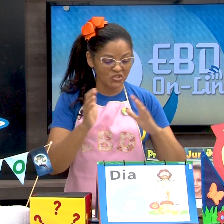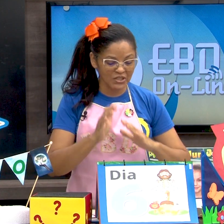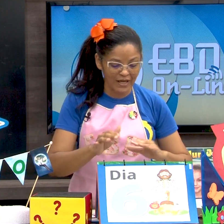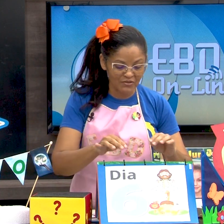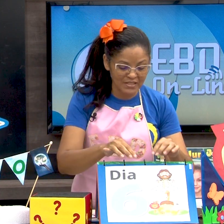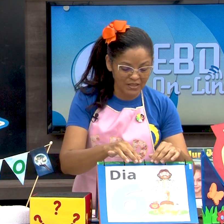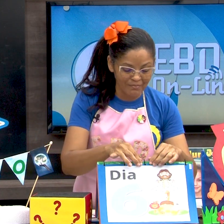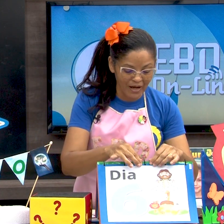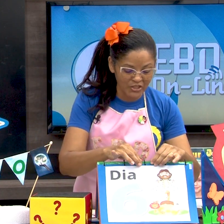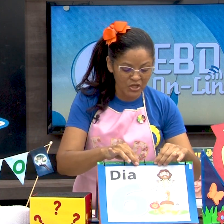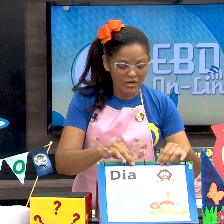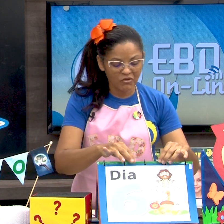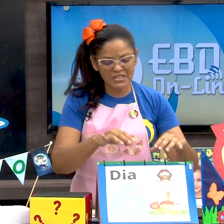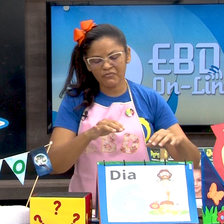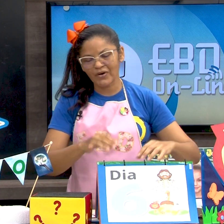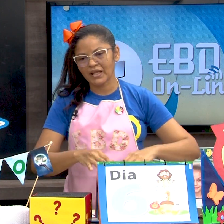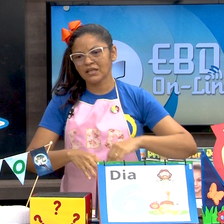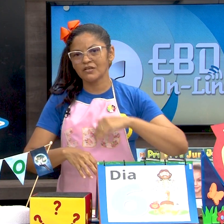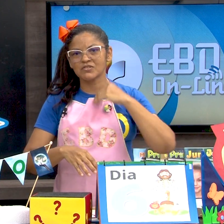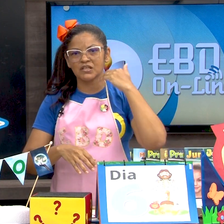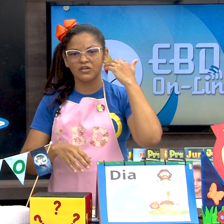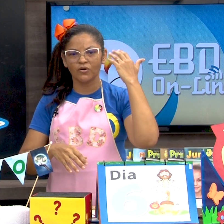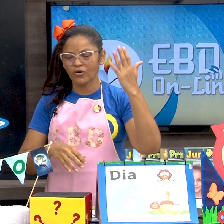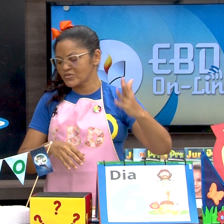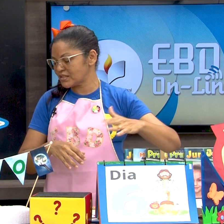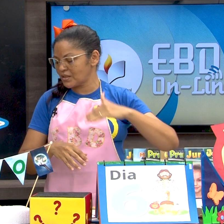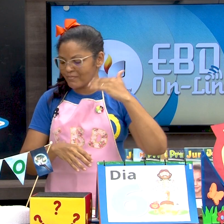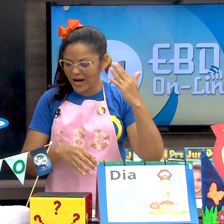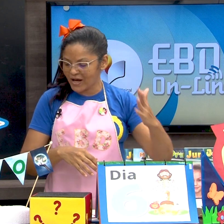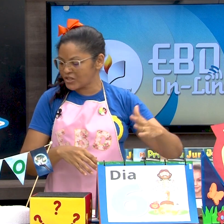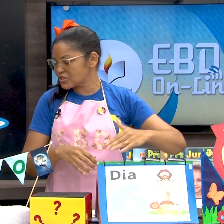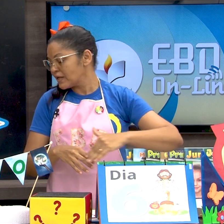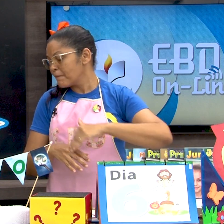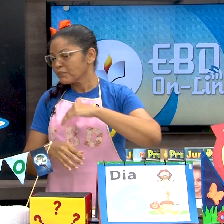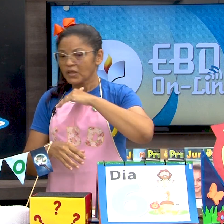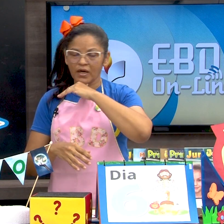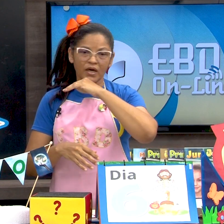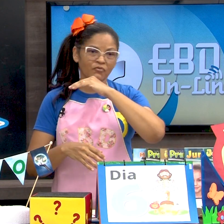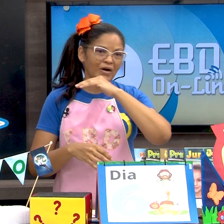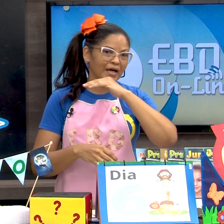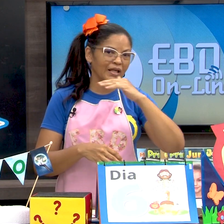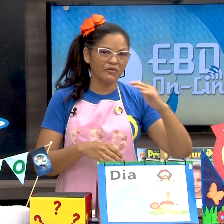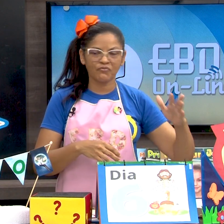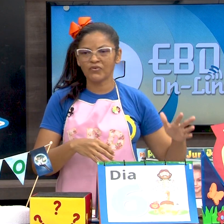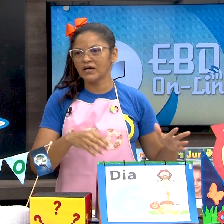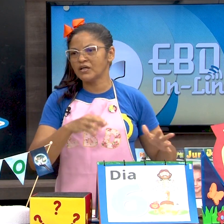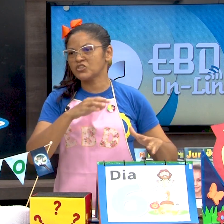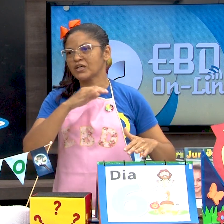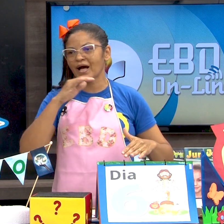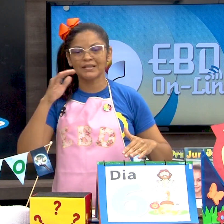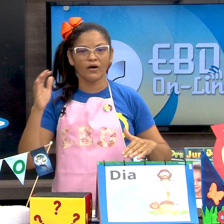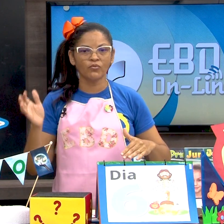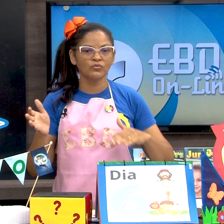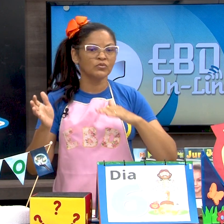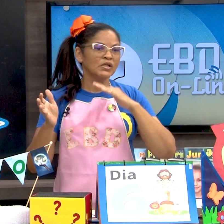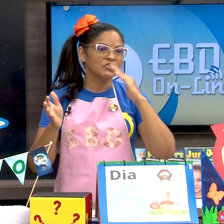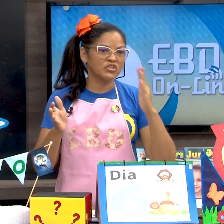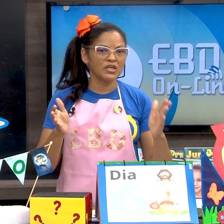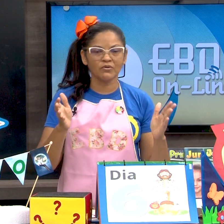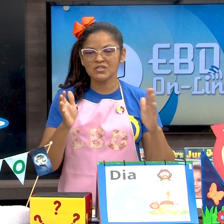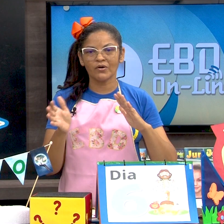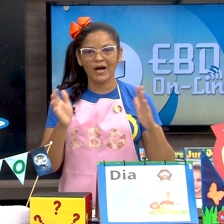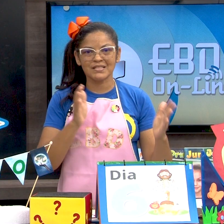então quando chegar nos animais você fala que Deus criou os animais eh fala elefante cada